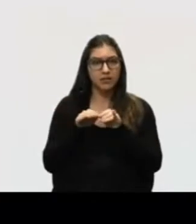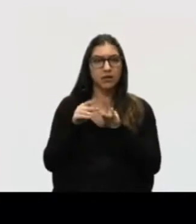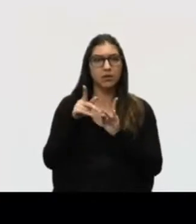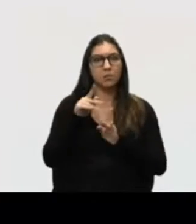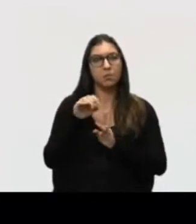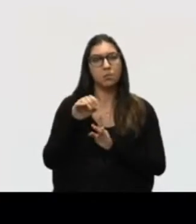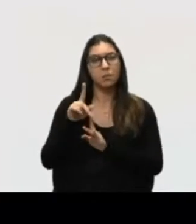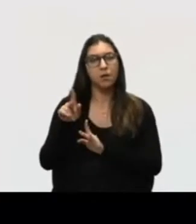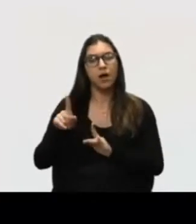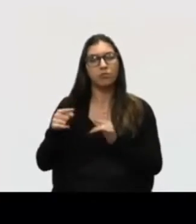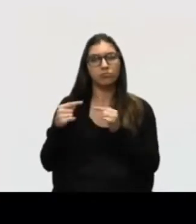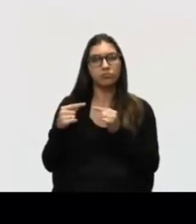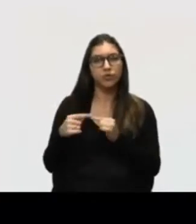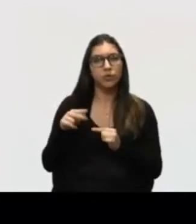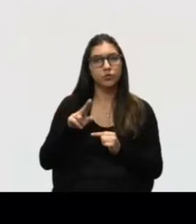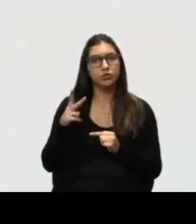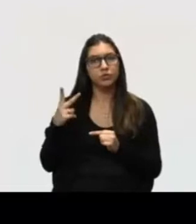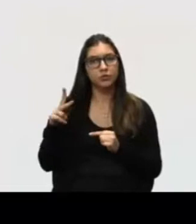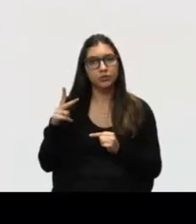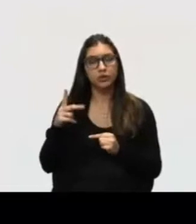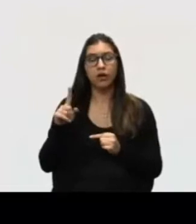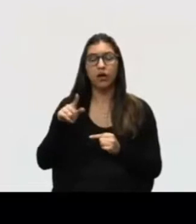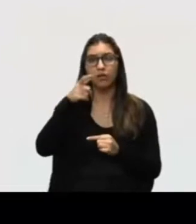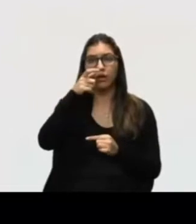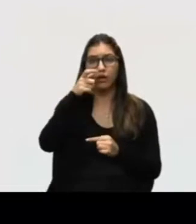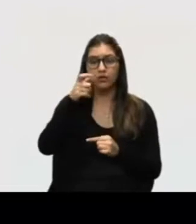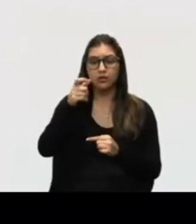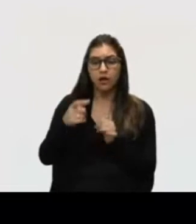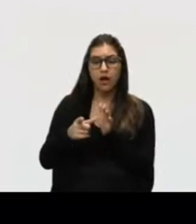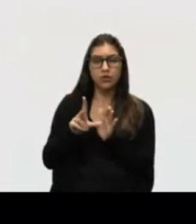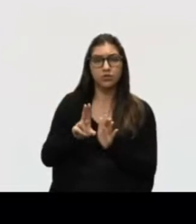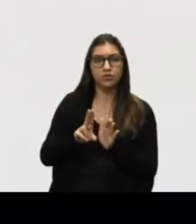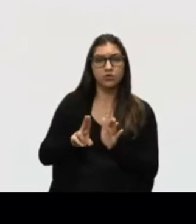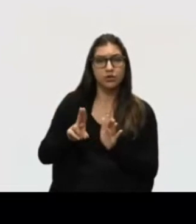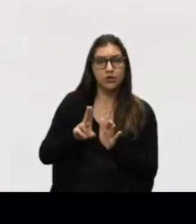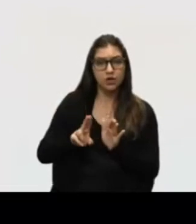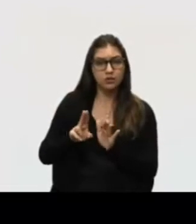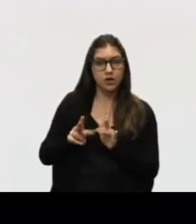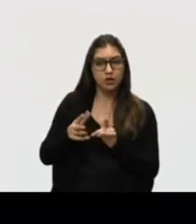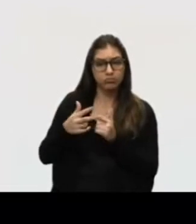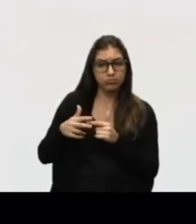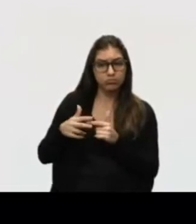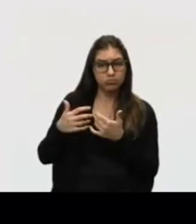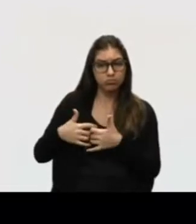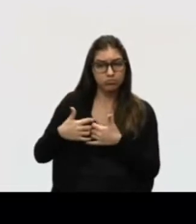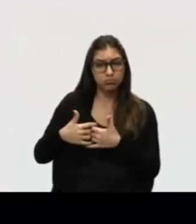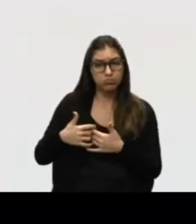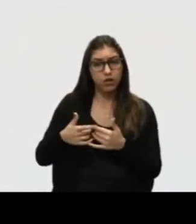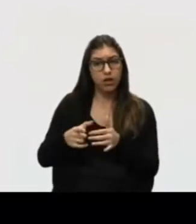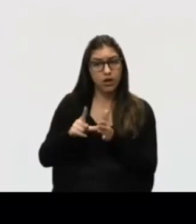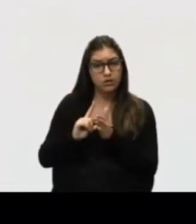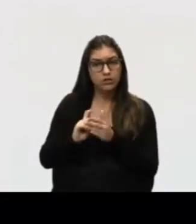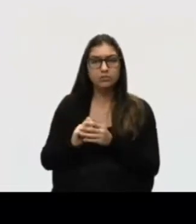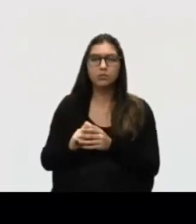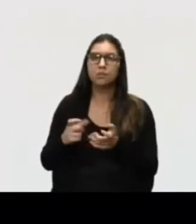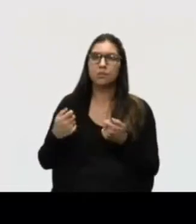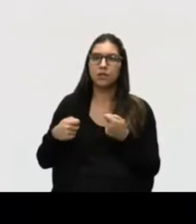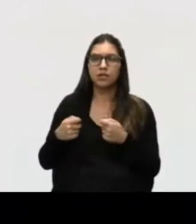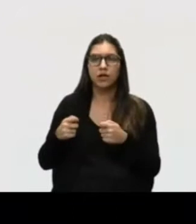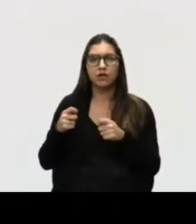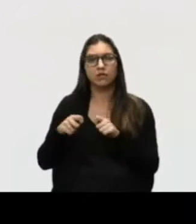sua utilização, e é interessante que, antes da utilização do equipamento pelo laboratório, seja